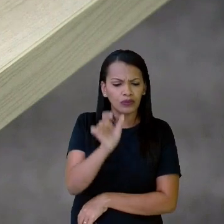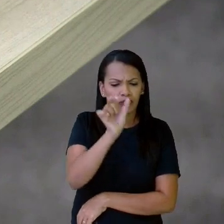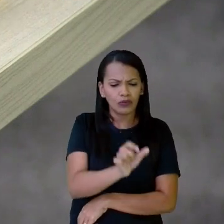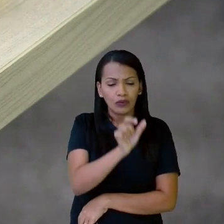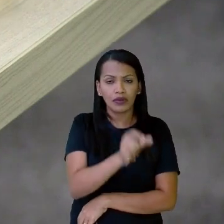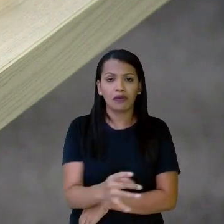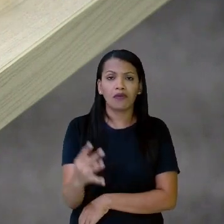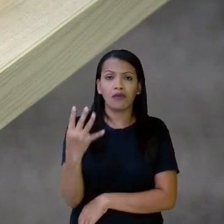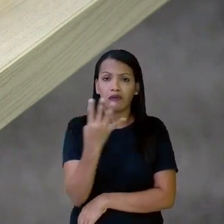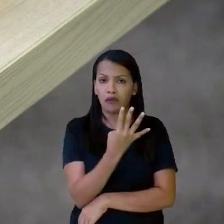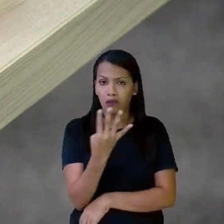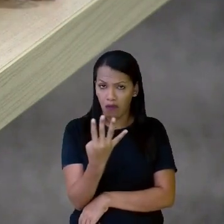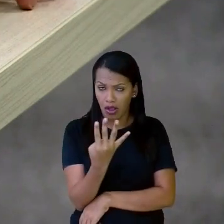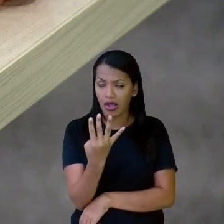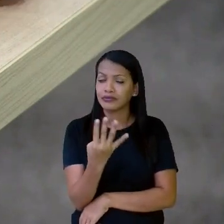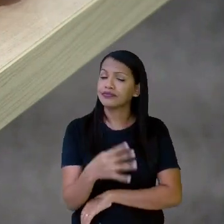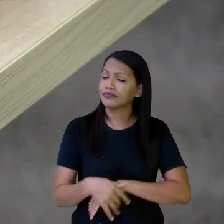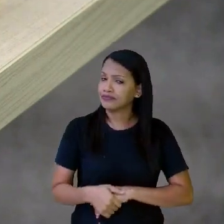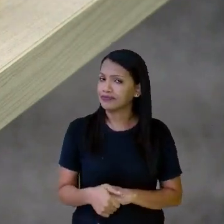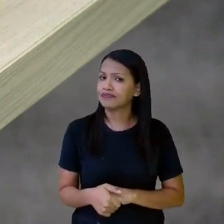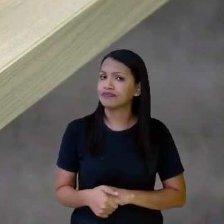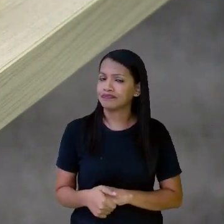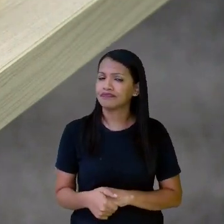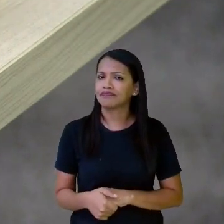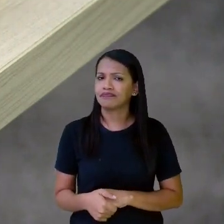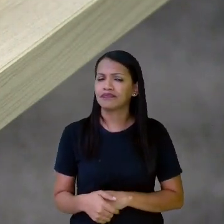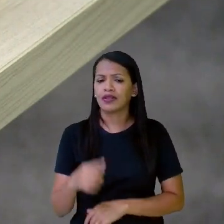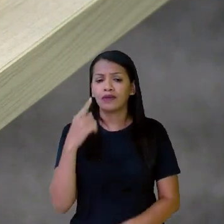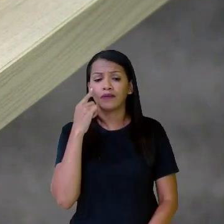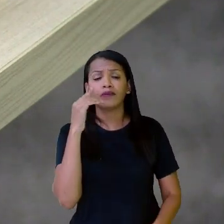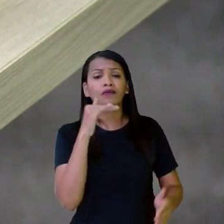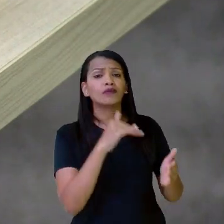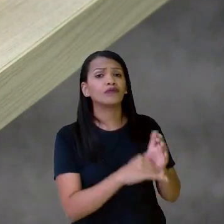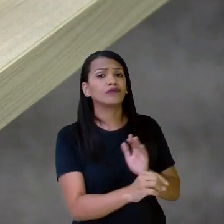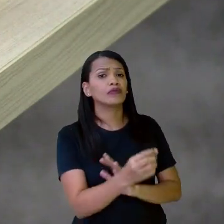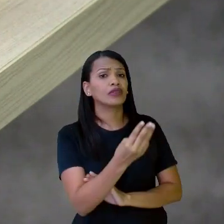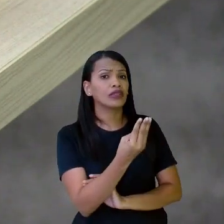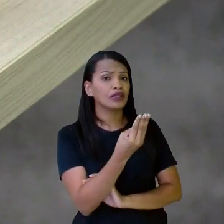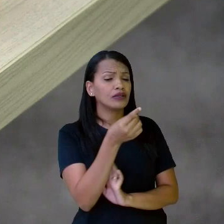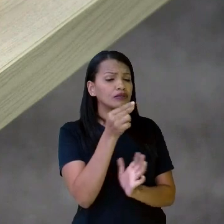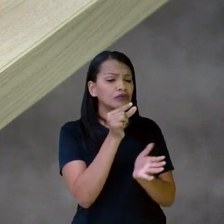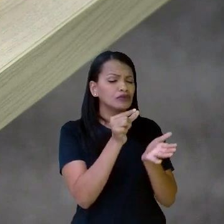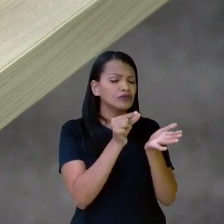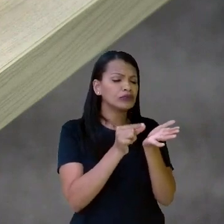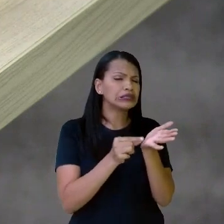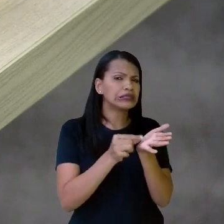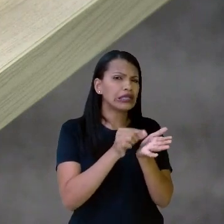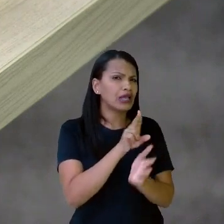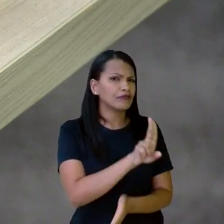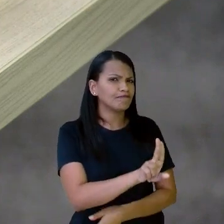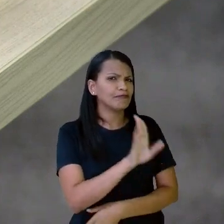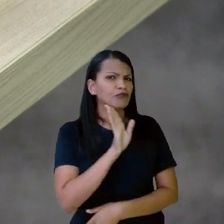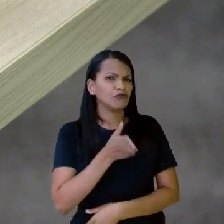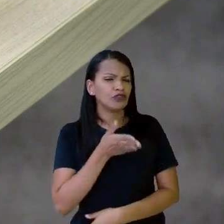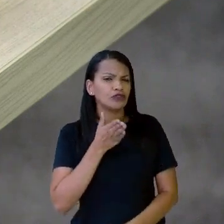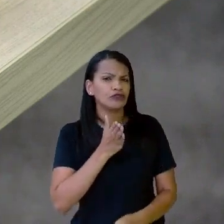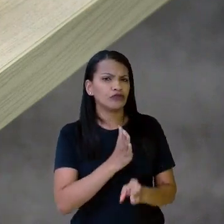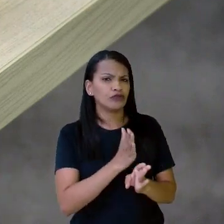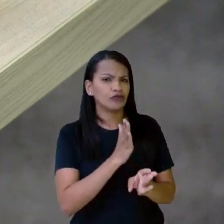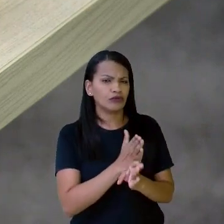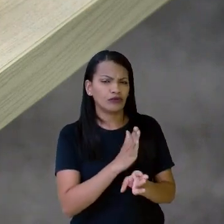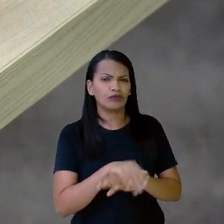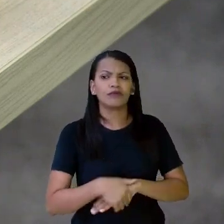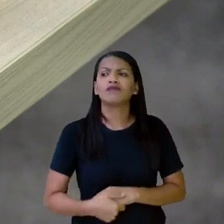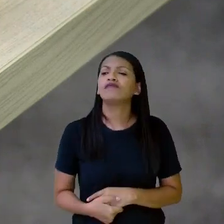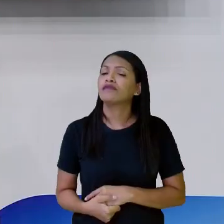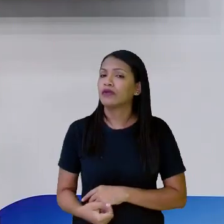3, 4, que equivale a 40. E por último, 3 unidades, que a gente já descobriu o valor de